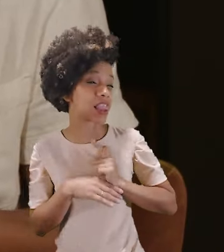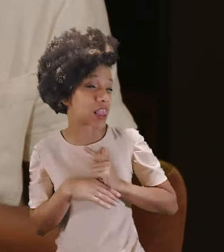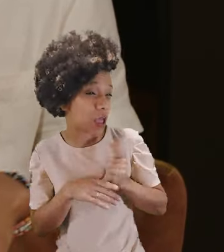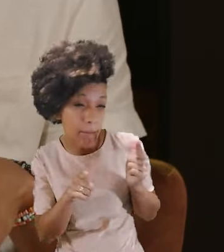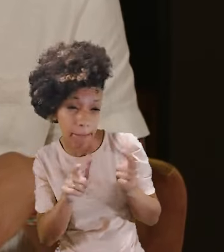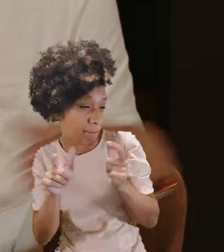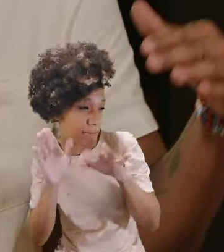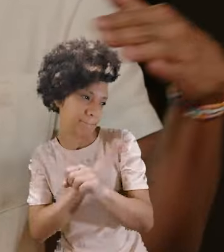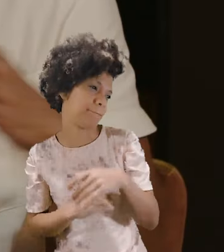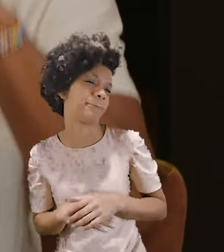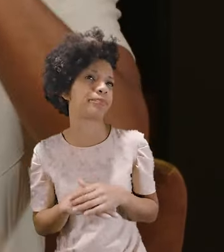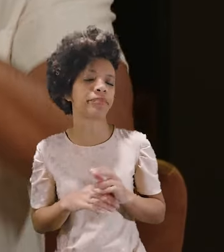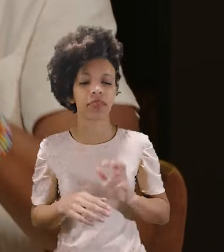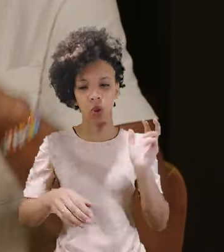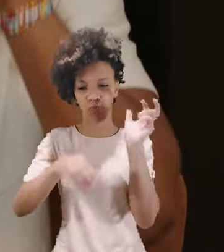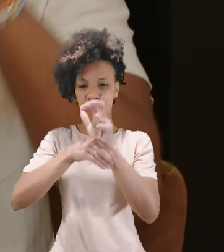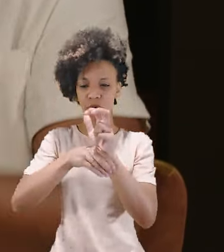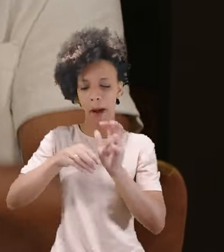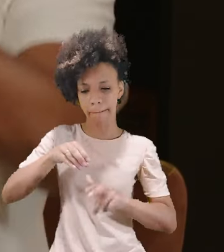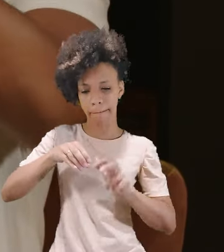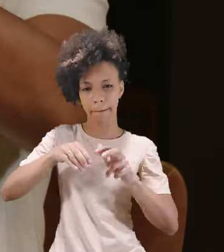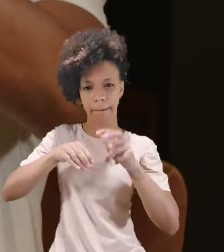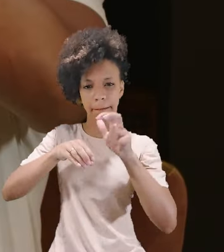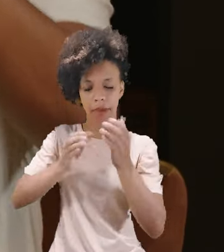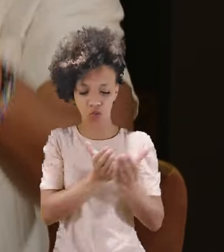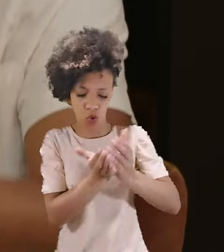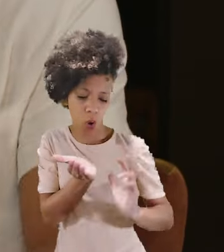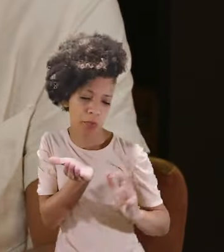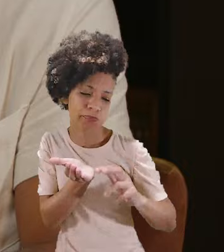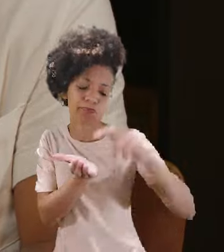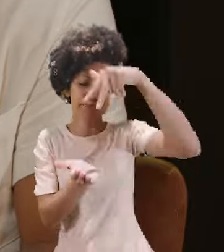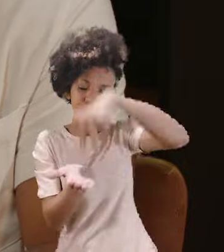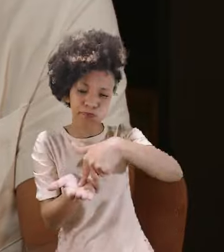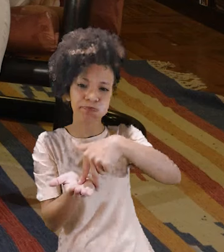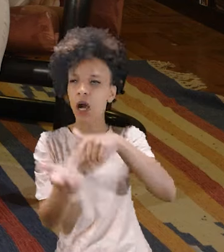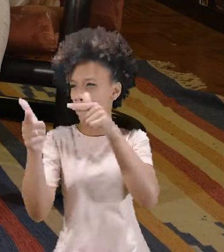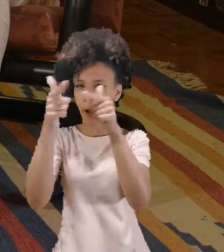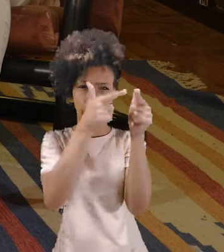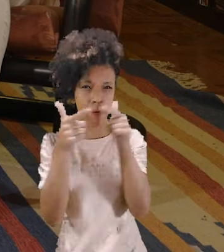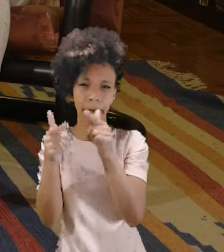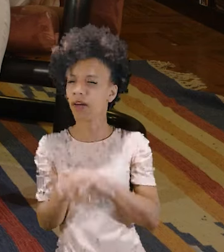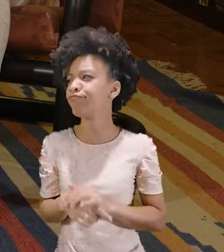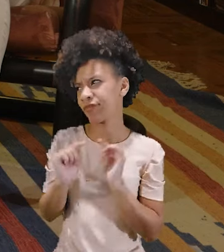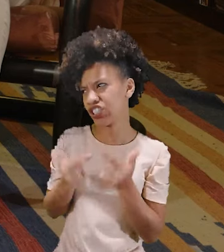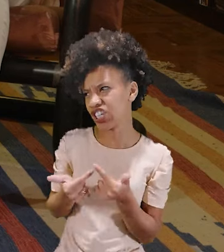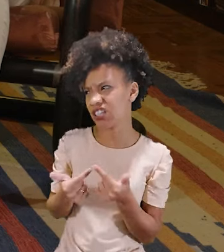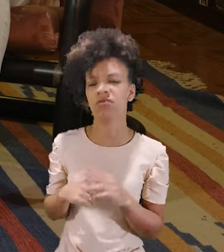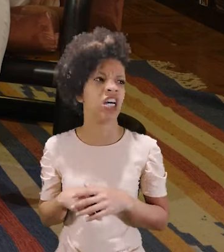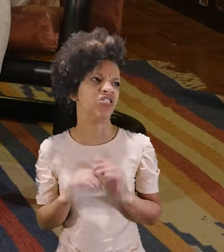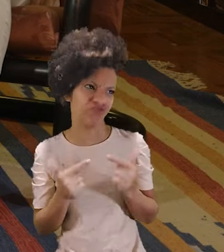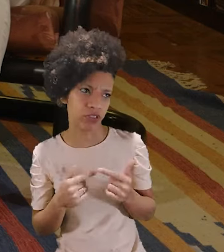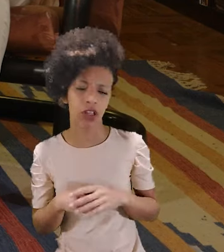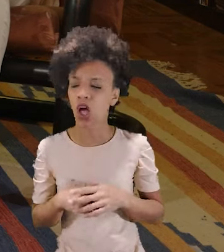então tem muita Arapiraca eu quero tá passando lá cara bota uma escada sobe com arma por conversa tirar e tal e não pode restar